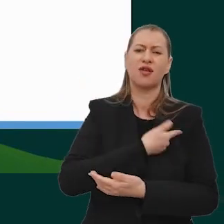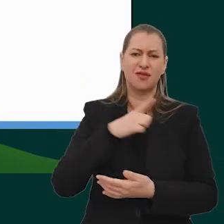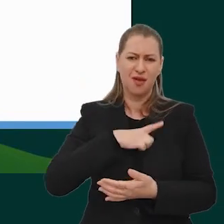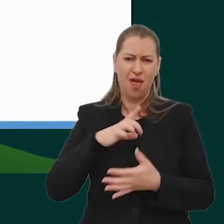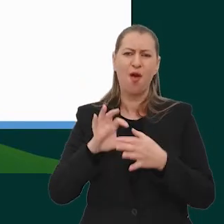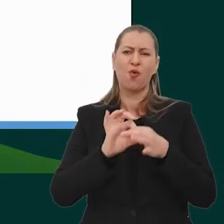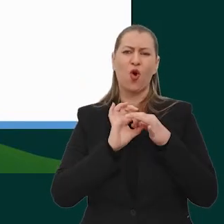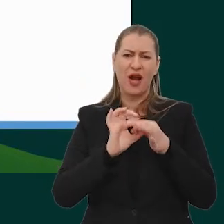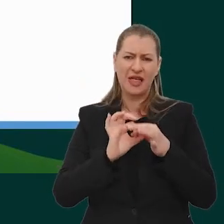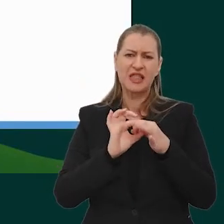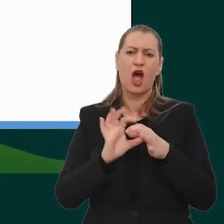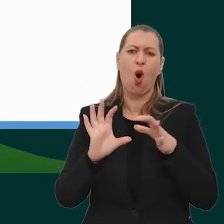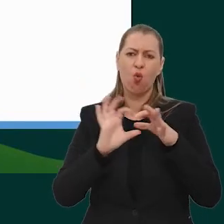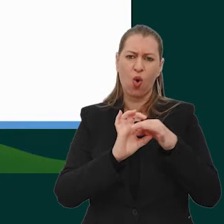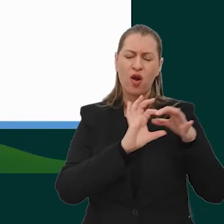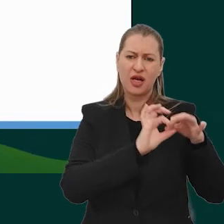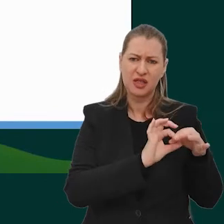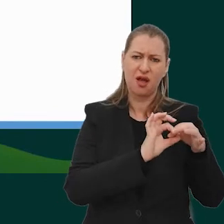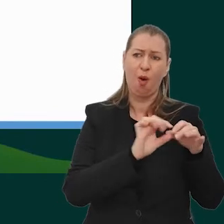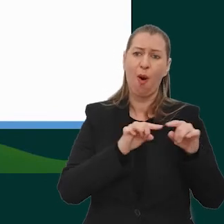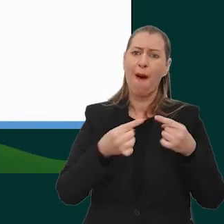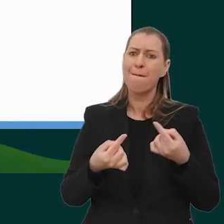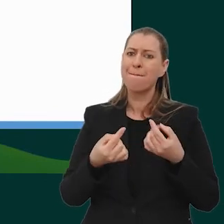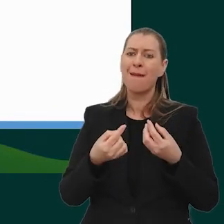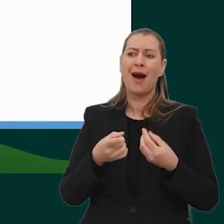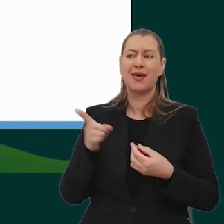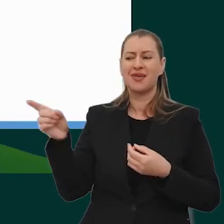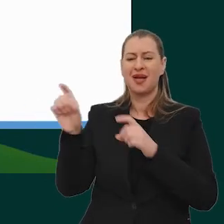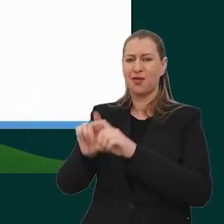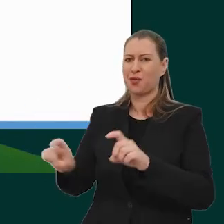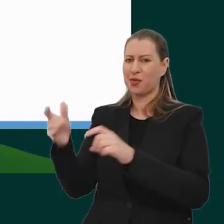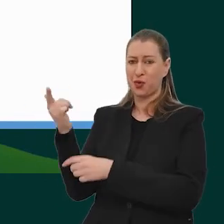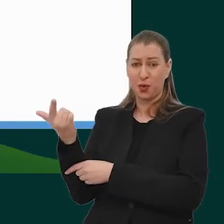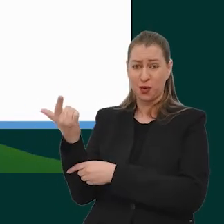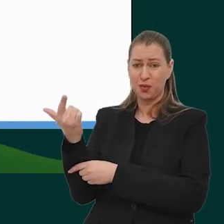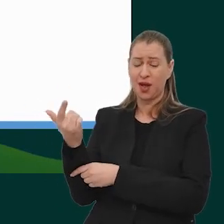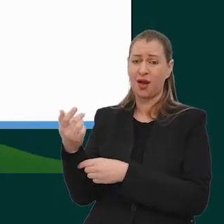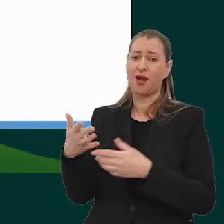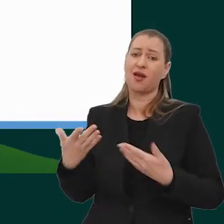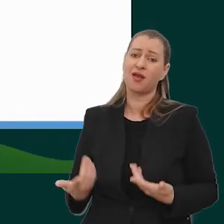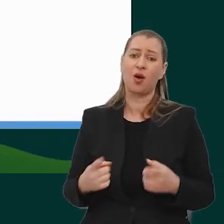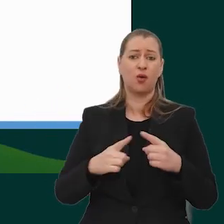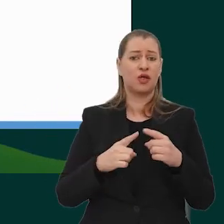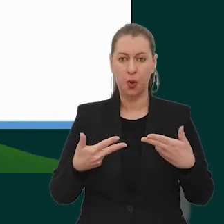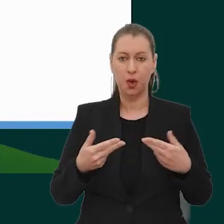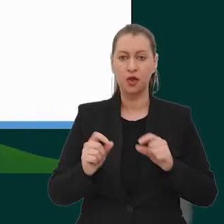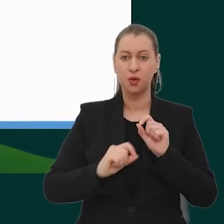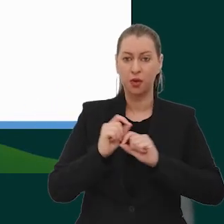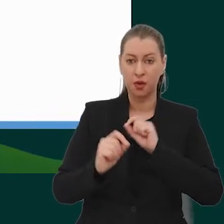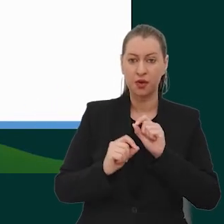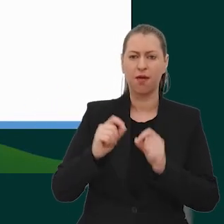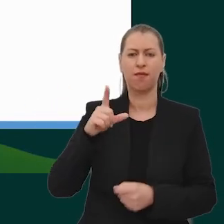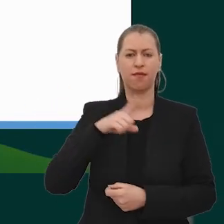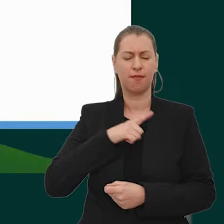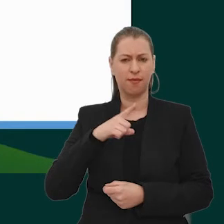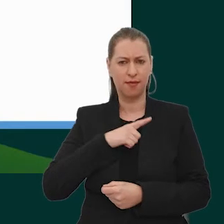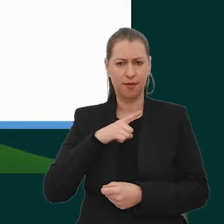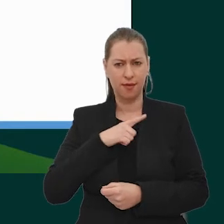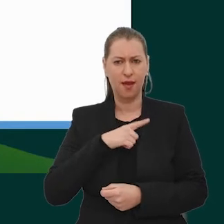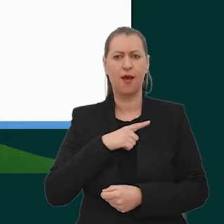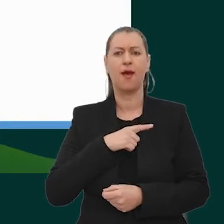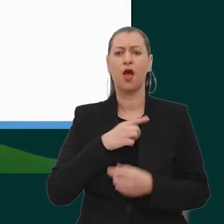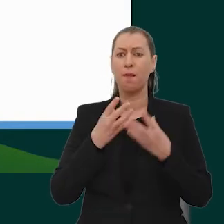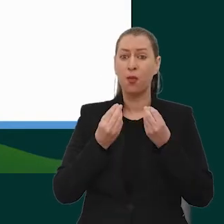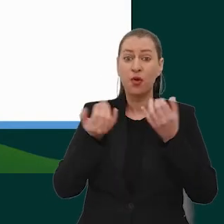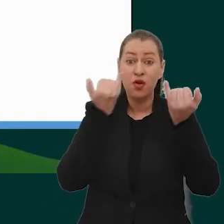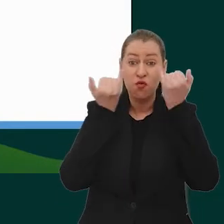é imenso, né? Mas o computador não tem. E esse tipo de coisa, além de gerar essas